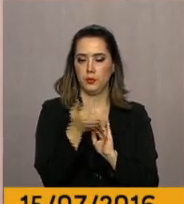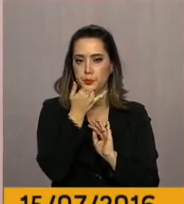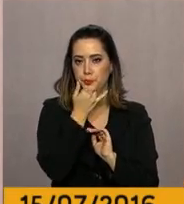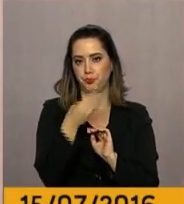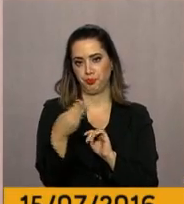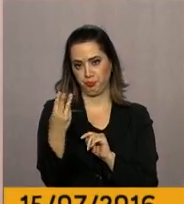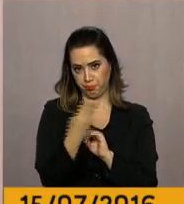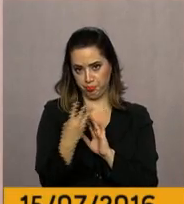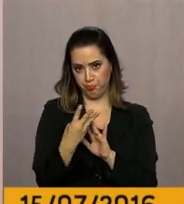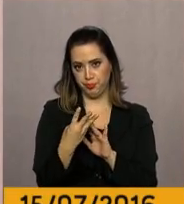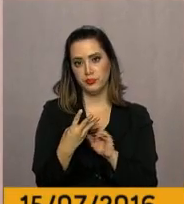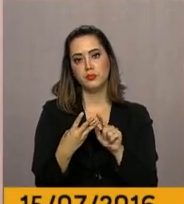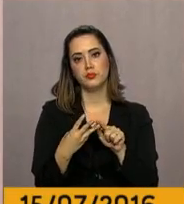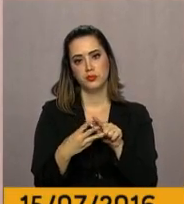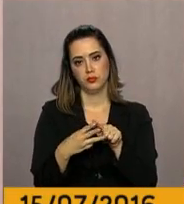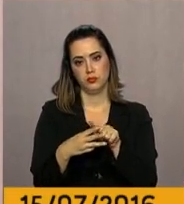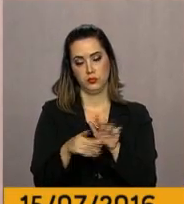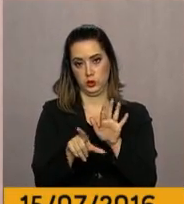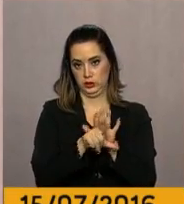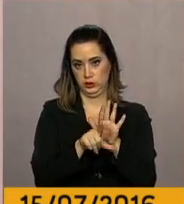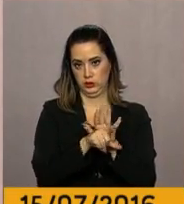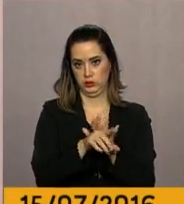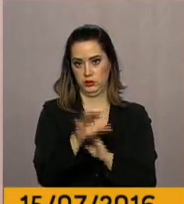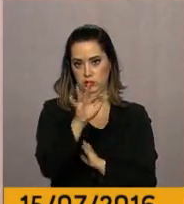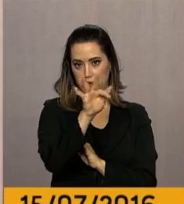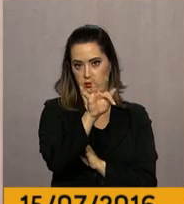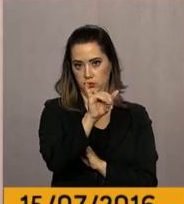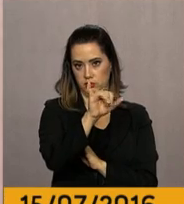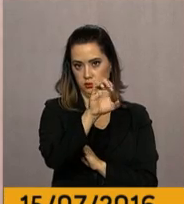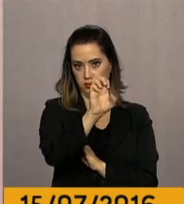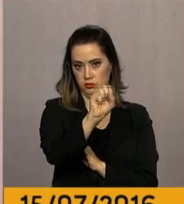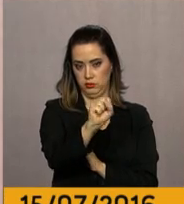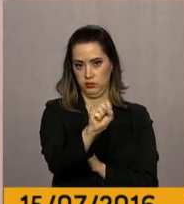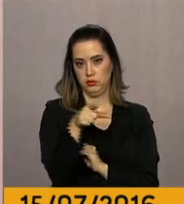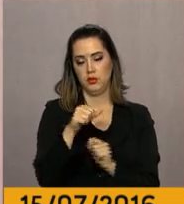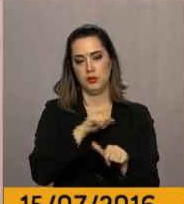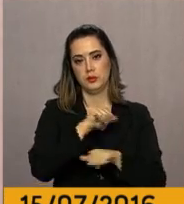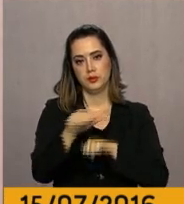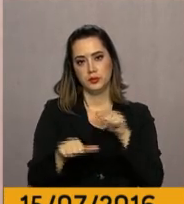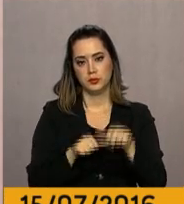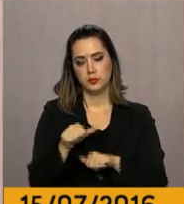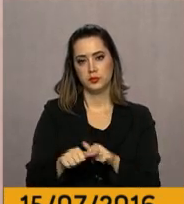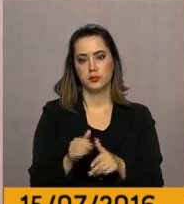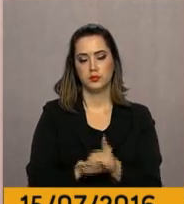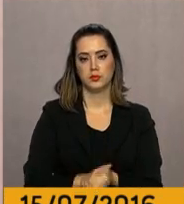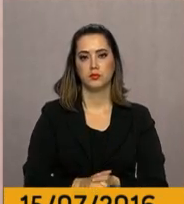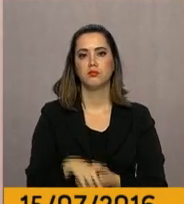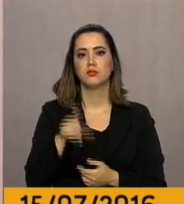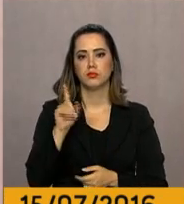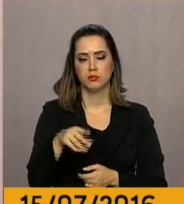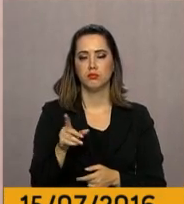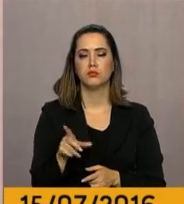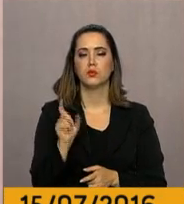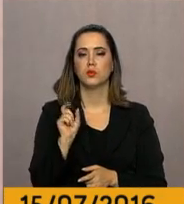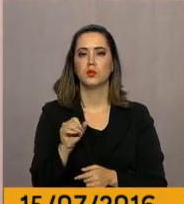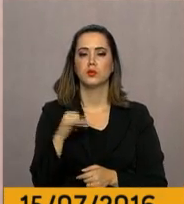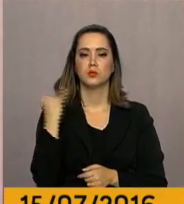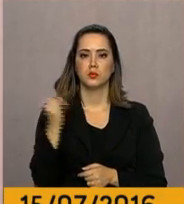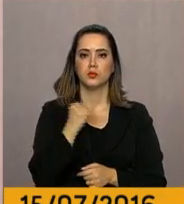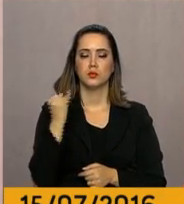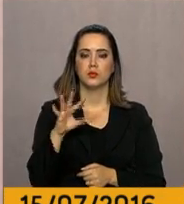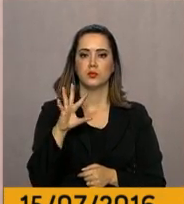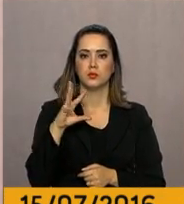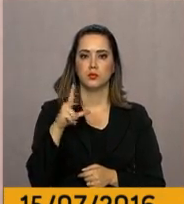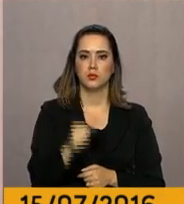terceiro, da legislação do FIES e que introduz uma mudança substancial. Todas